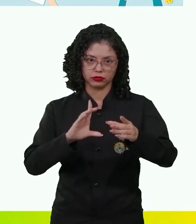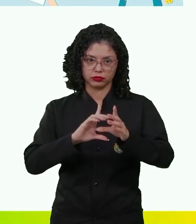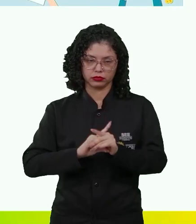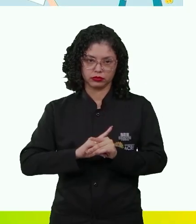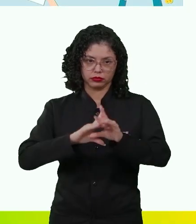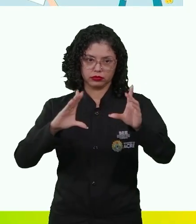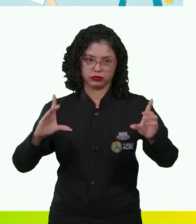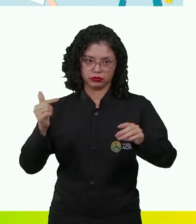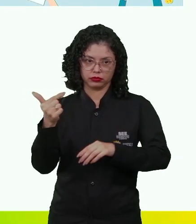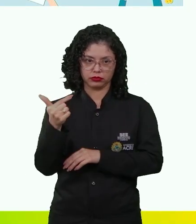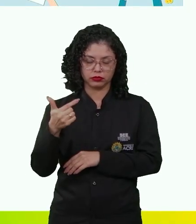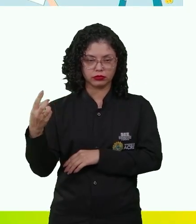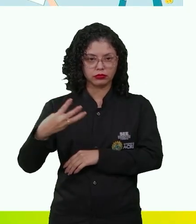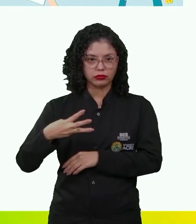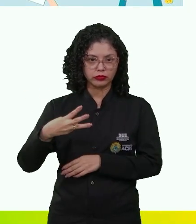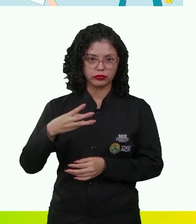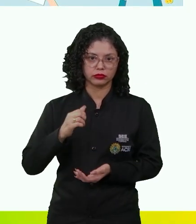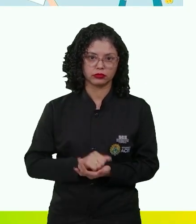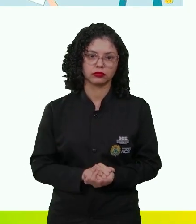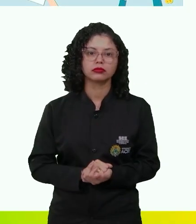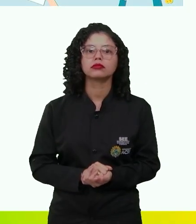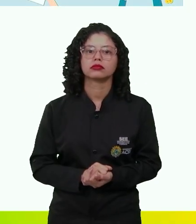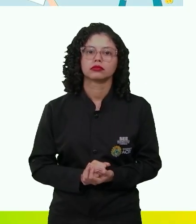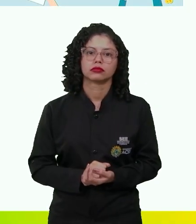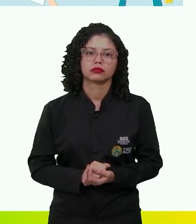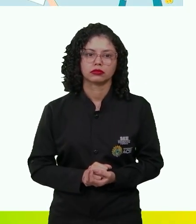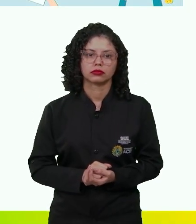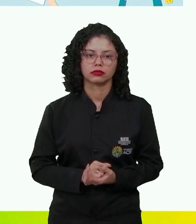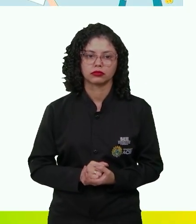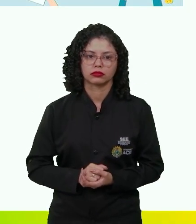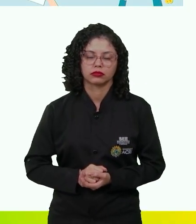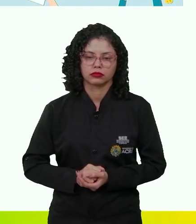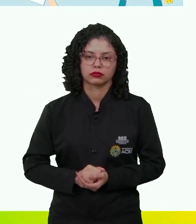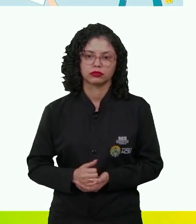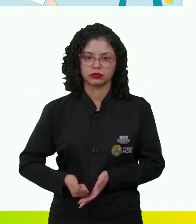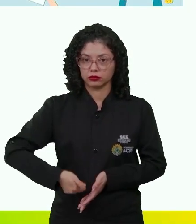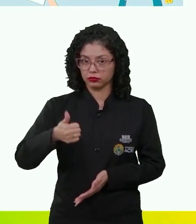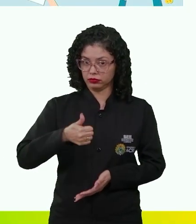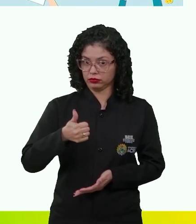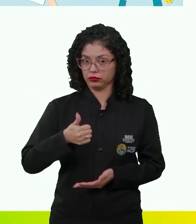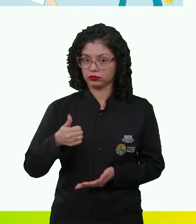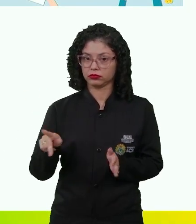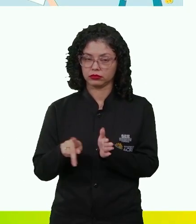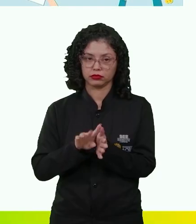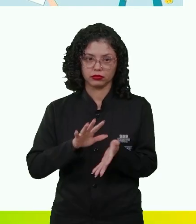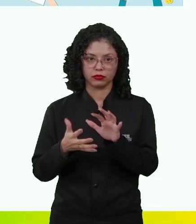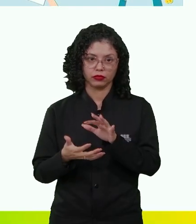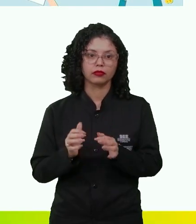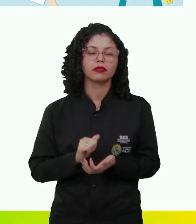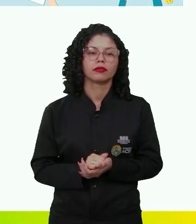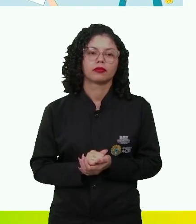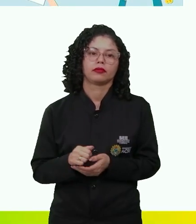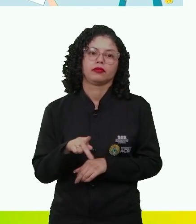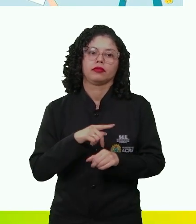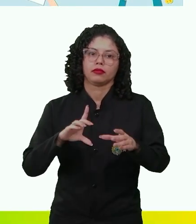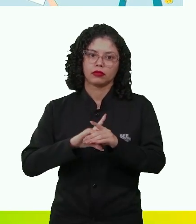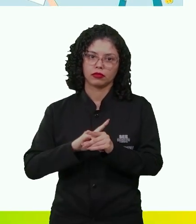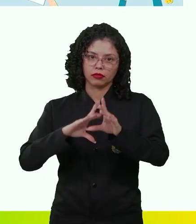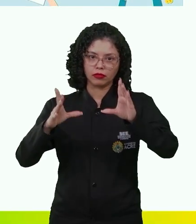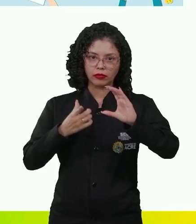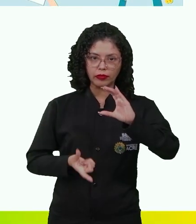o segundo mundo e o terceiro mundo. O que eram os países tidos como primeiro mundo? Eram